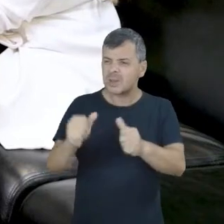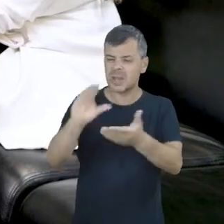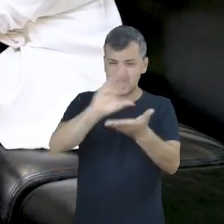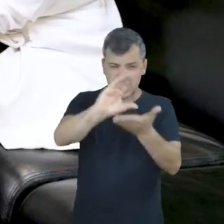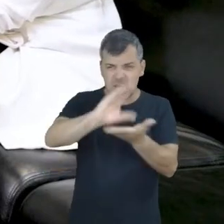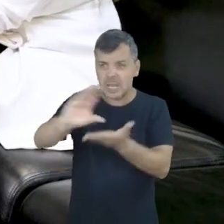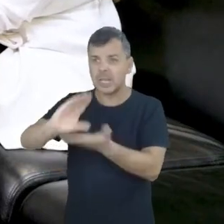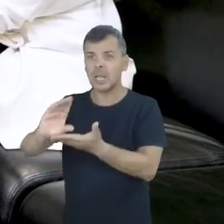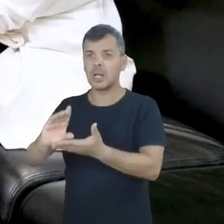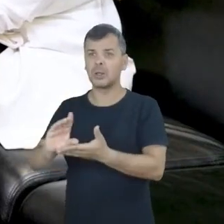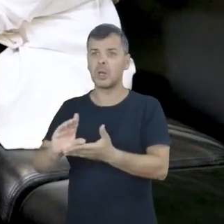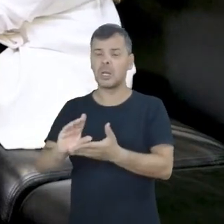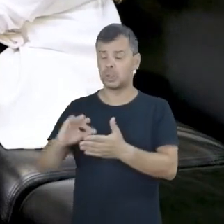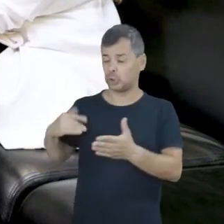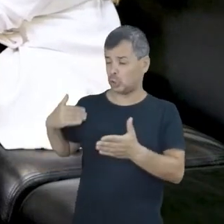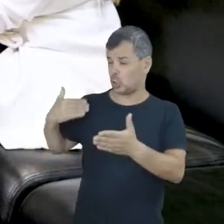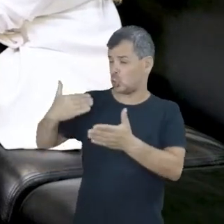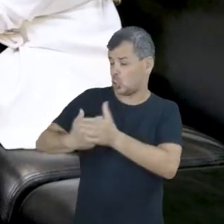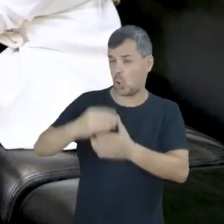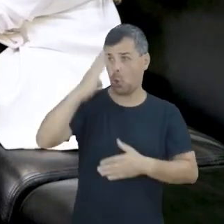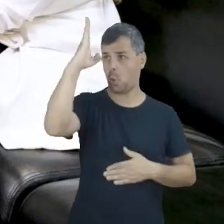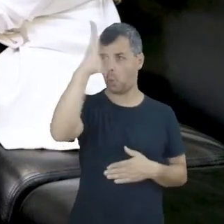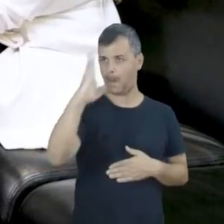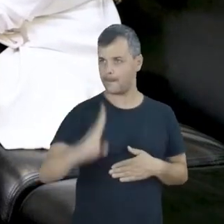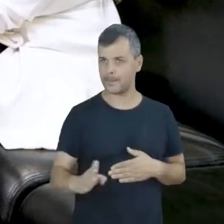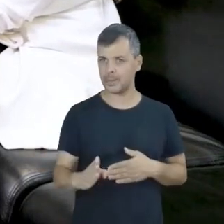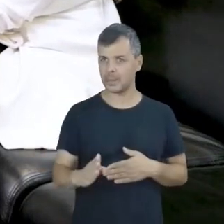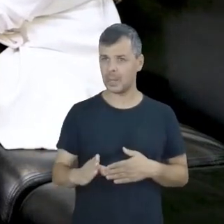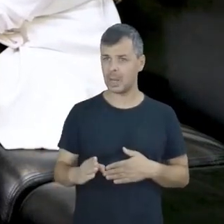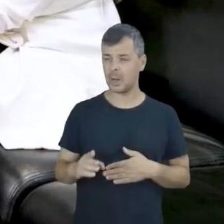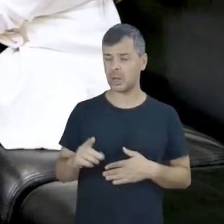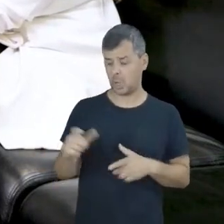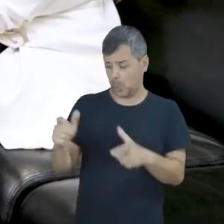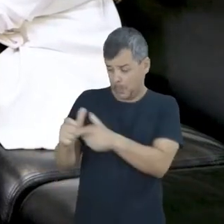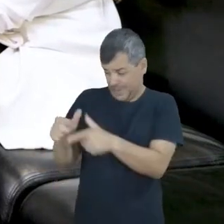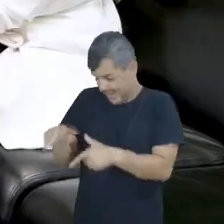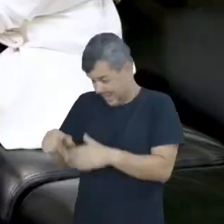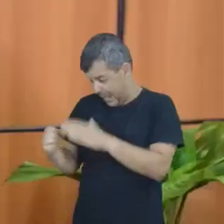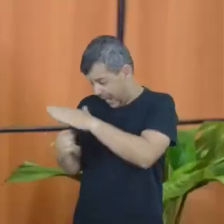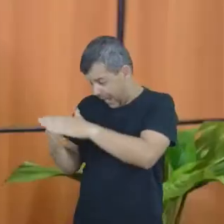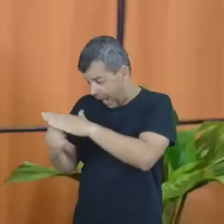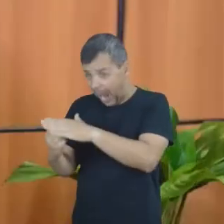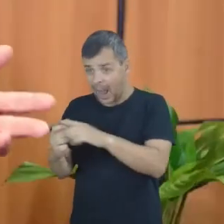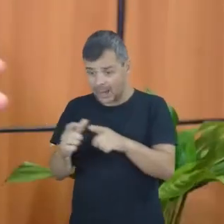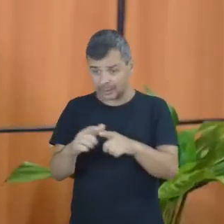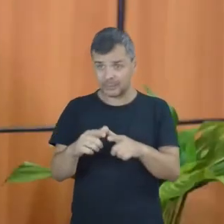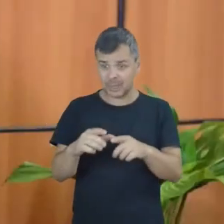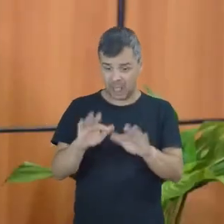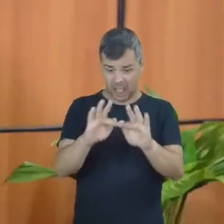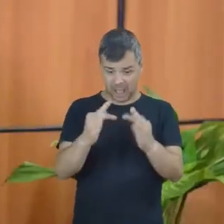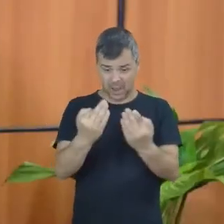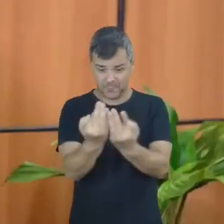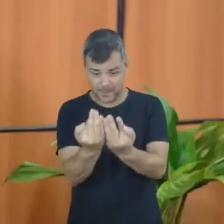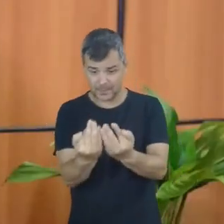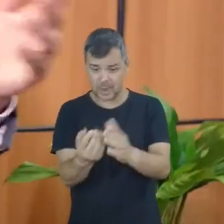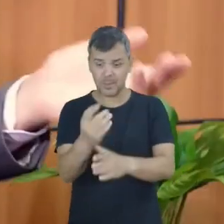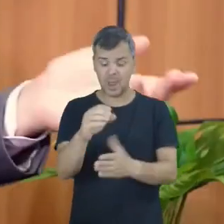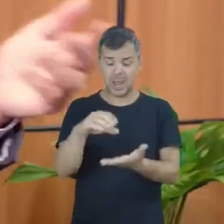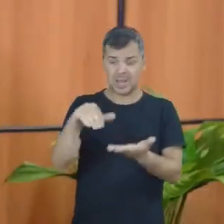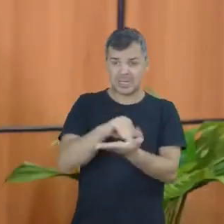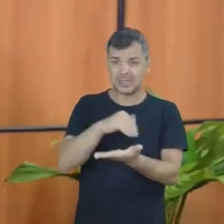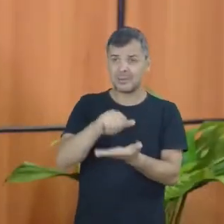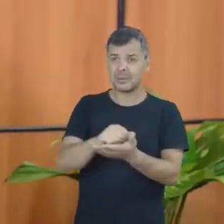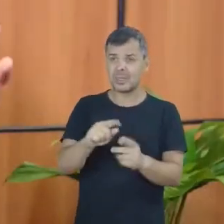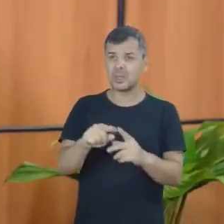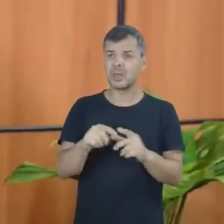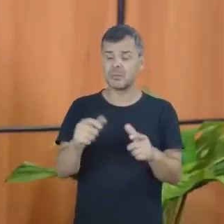crédito na história do país, desde o pequeno empreendedor, do trabalhador, da família que está no Cade Único, que quer abrir